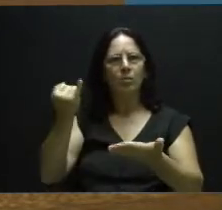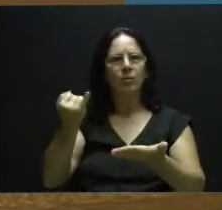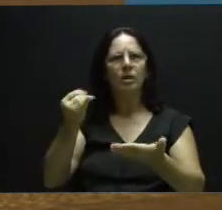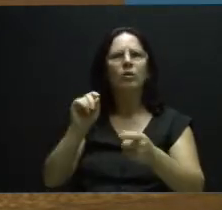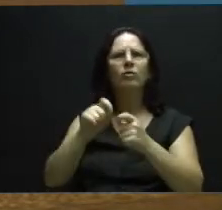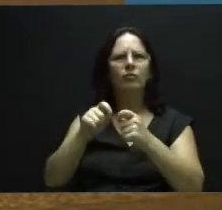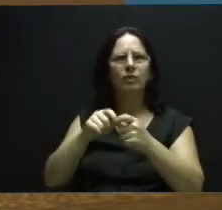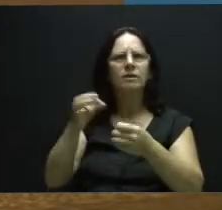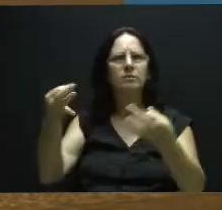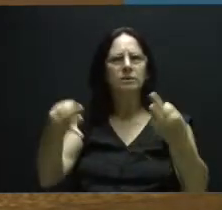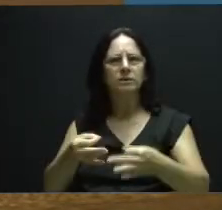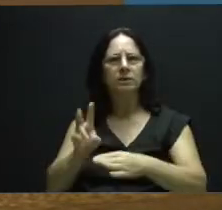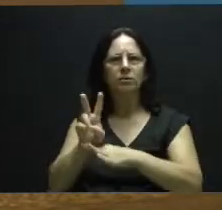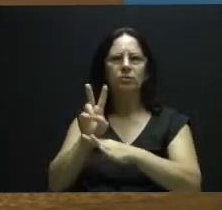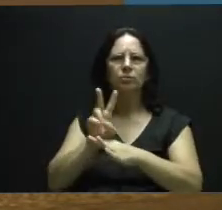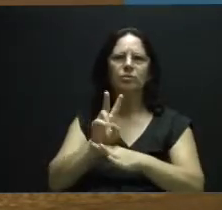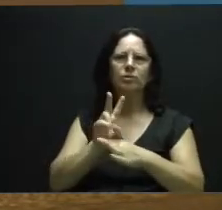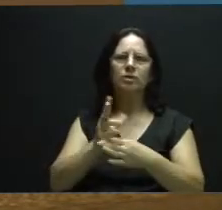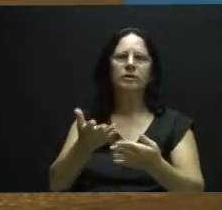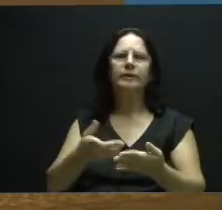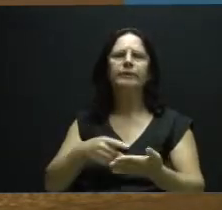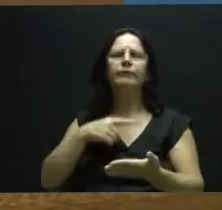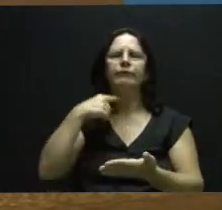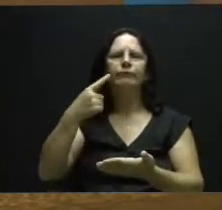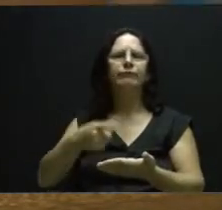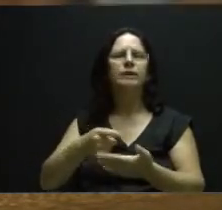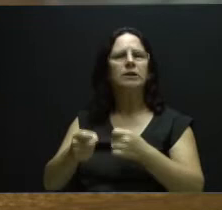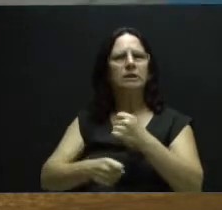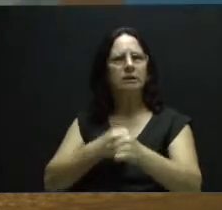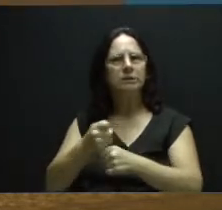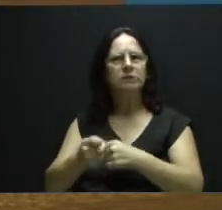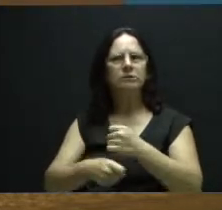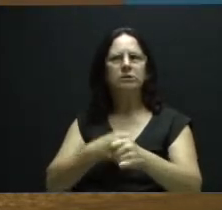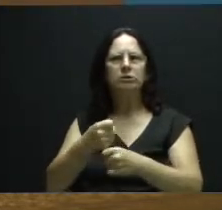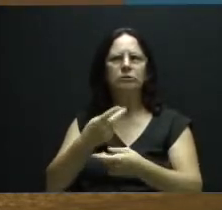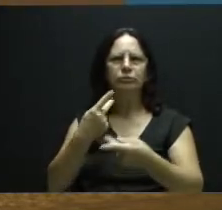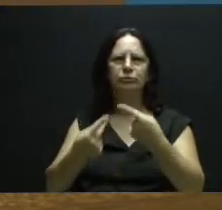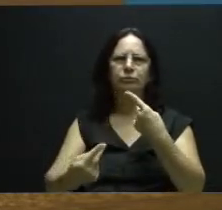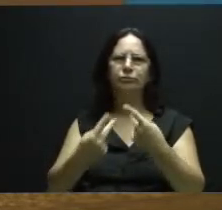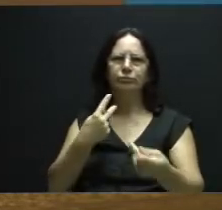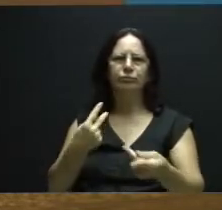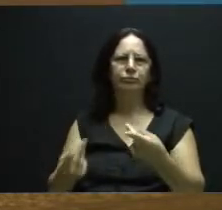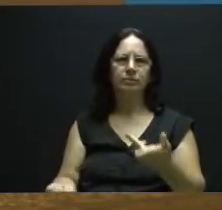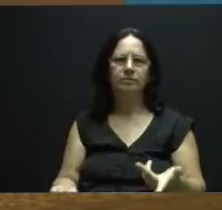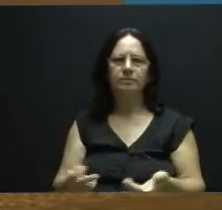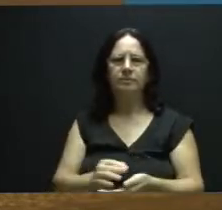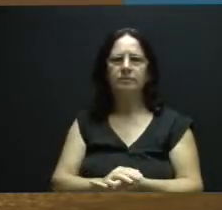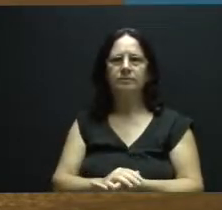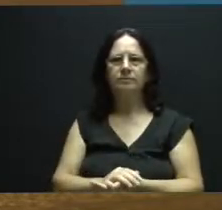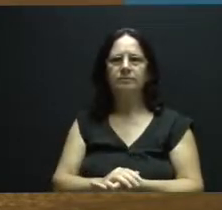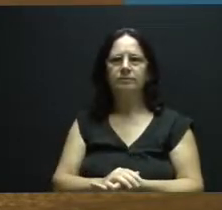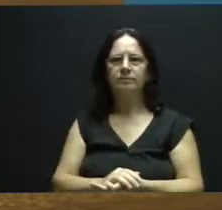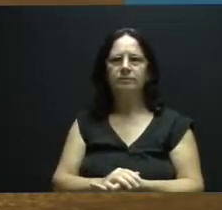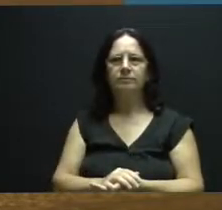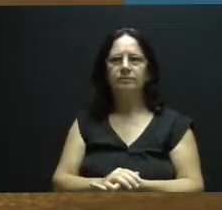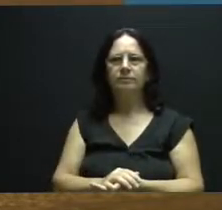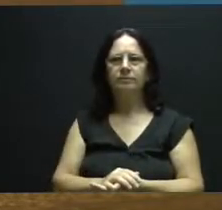não teremos ficaremos aqui mano c anos vereador mas sim um falando a mesma coisa e hoje está